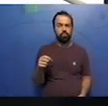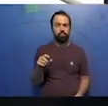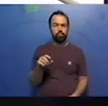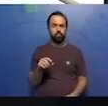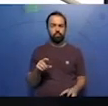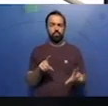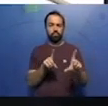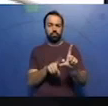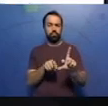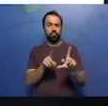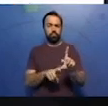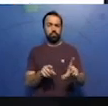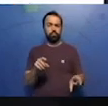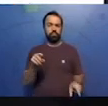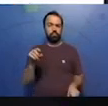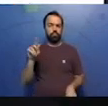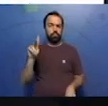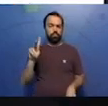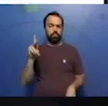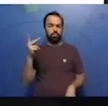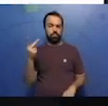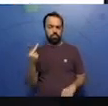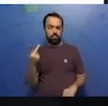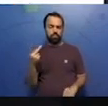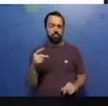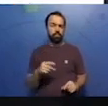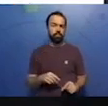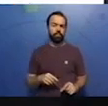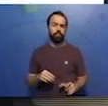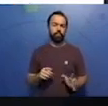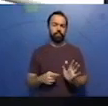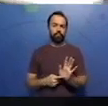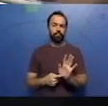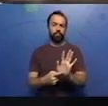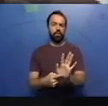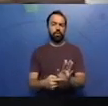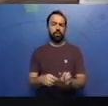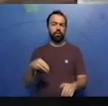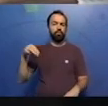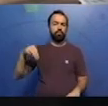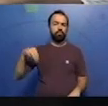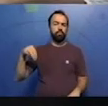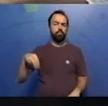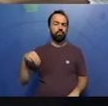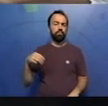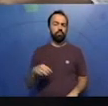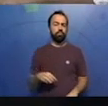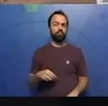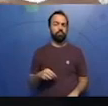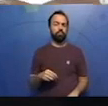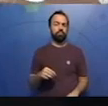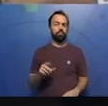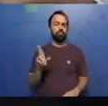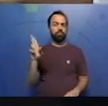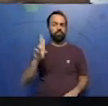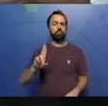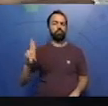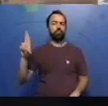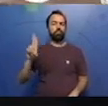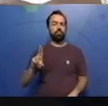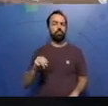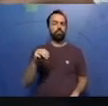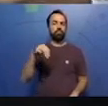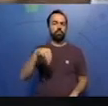hora. Para indicar a medida dos minutos, nós usamos min, ó, M-I-N, mas a gente não